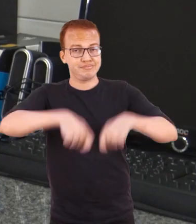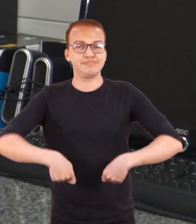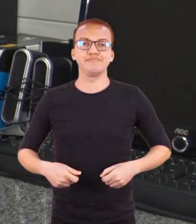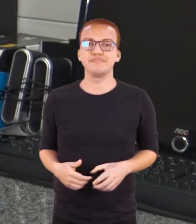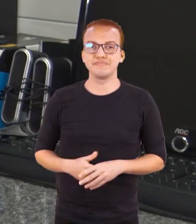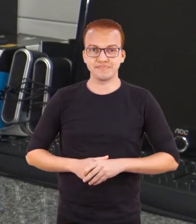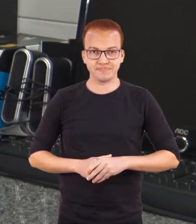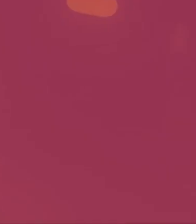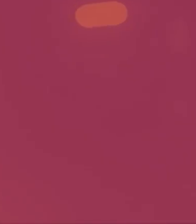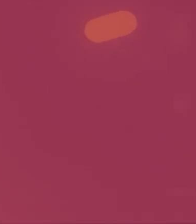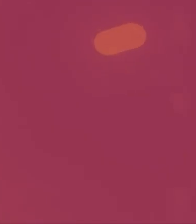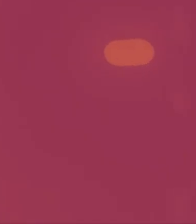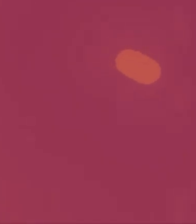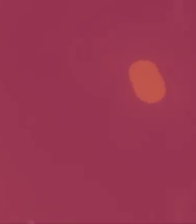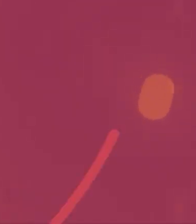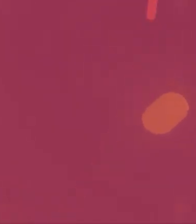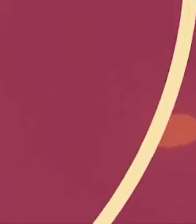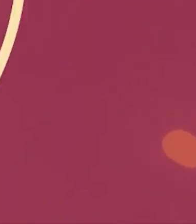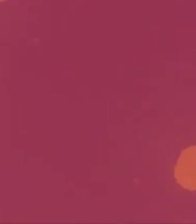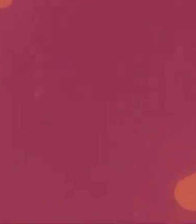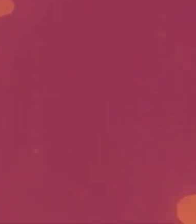atividades relacionadas ao trabalho